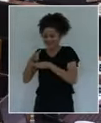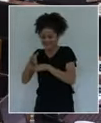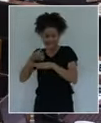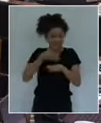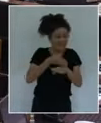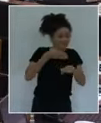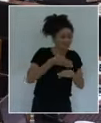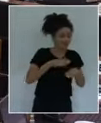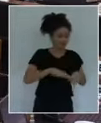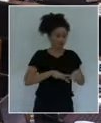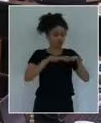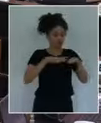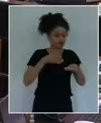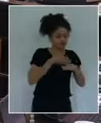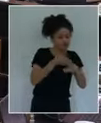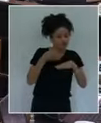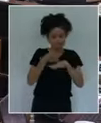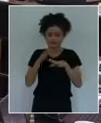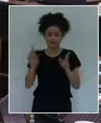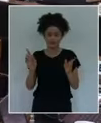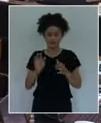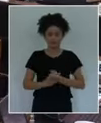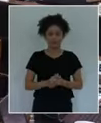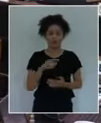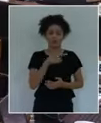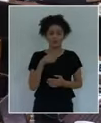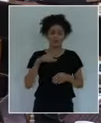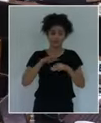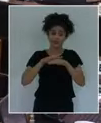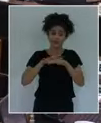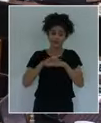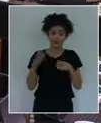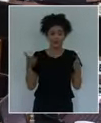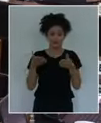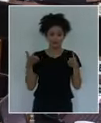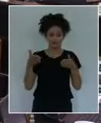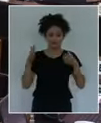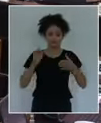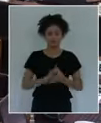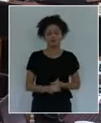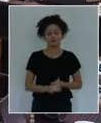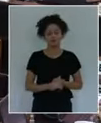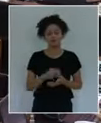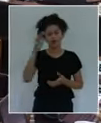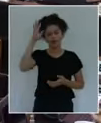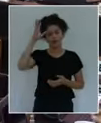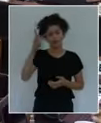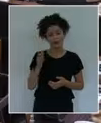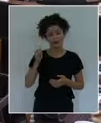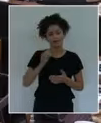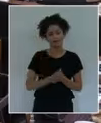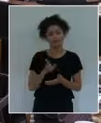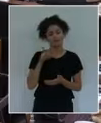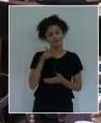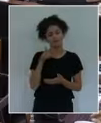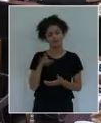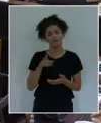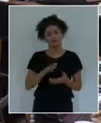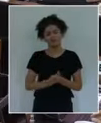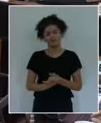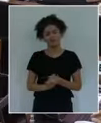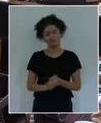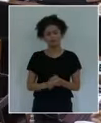Então, ele está até com problema de pressão por conta disso. Então, Cícero, eu acho que a Defesa Civil, na época dessas enchentes, que já estava